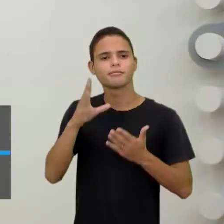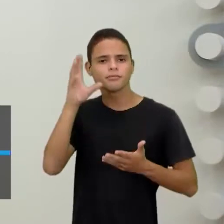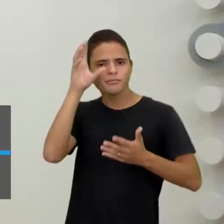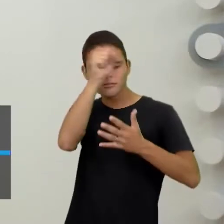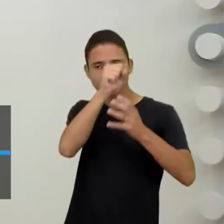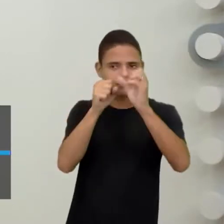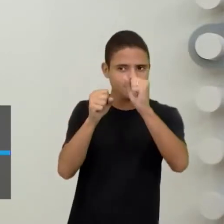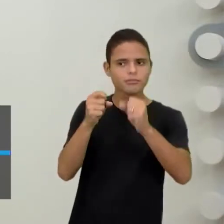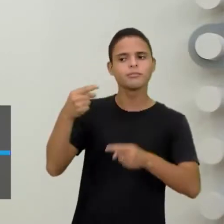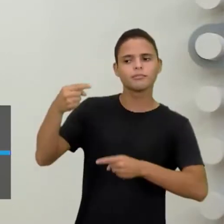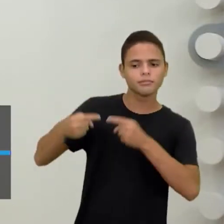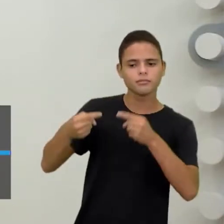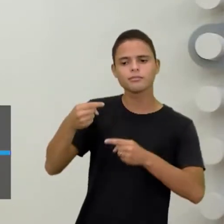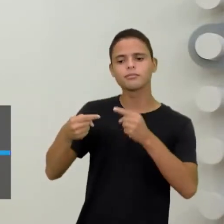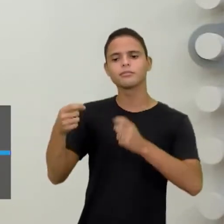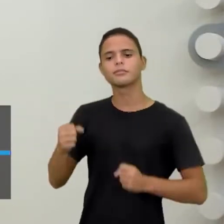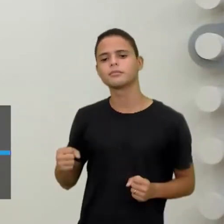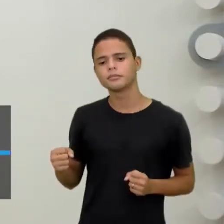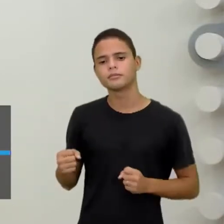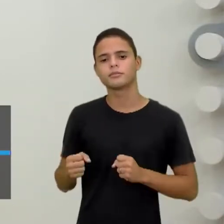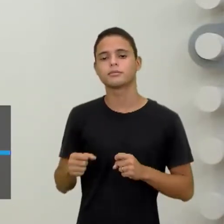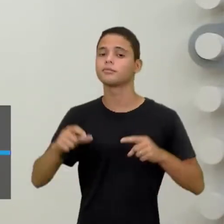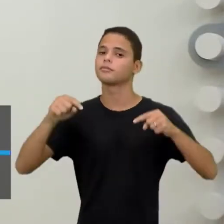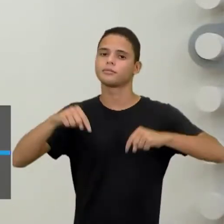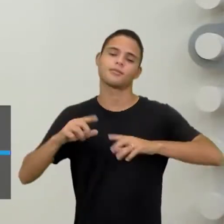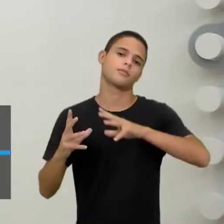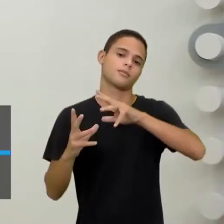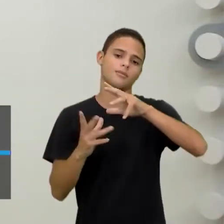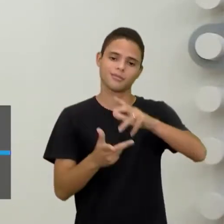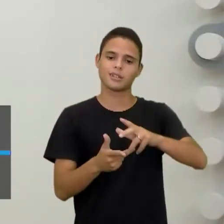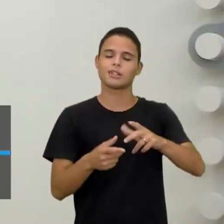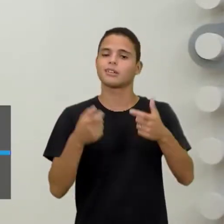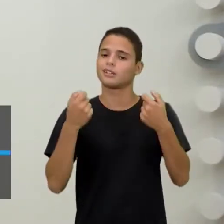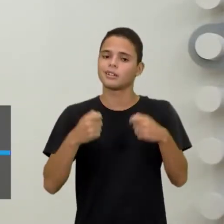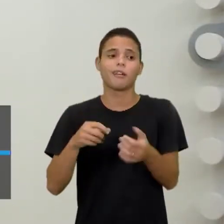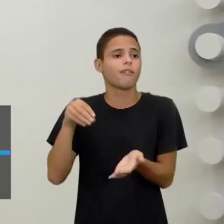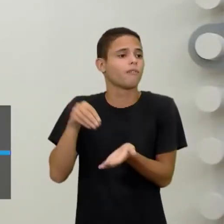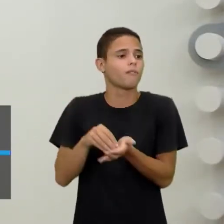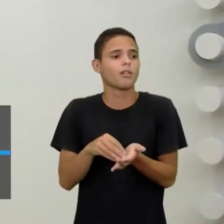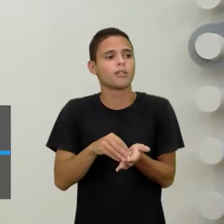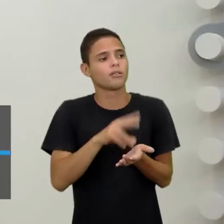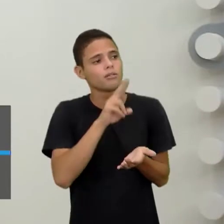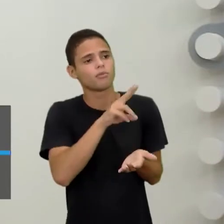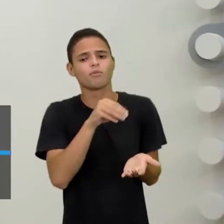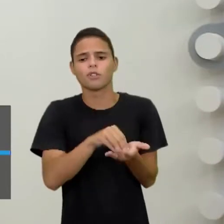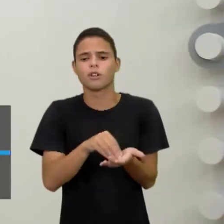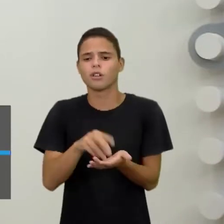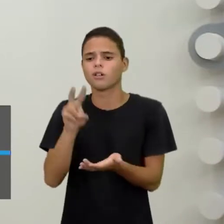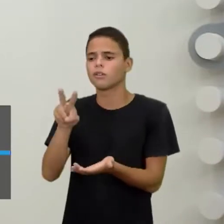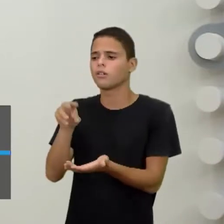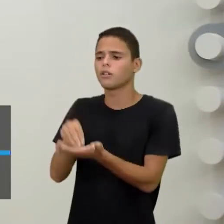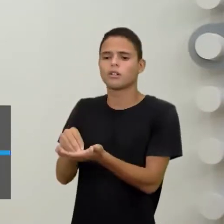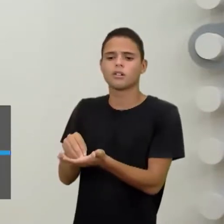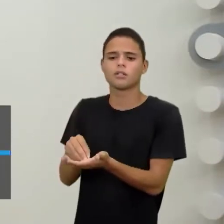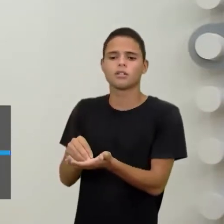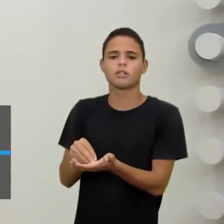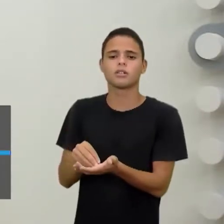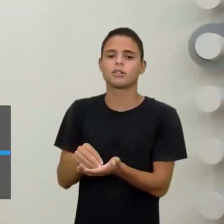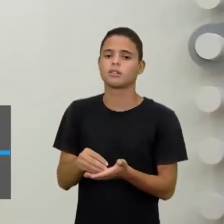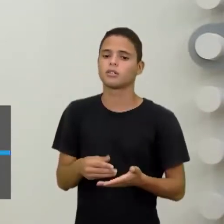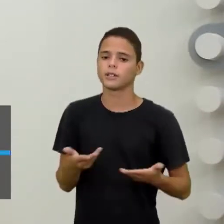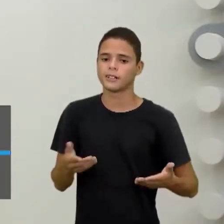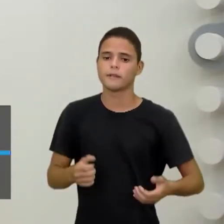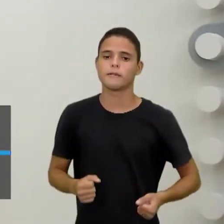pessoas. E o nosso mundo está carente disso, porque a gente recebeu já é aula, tá? Já estou dando a